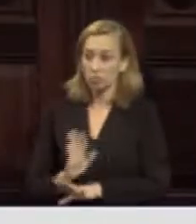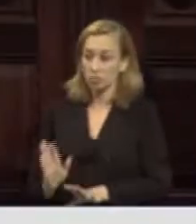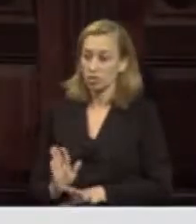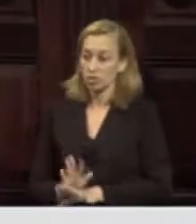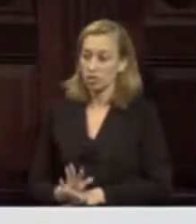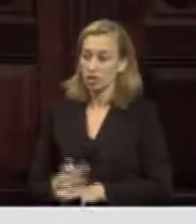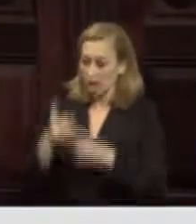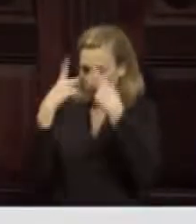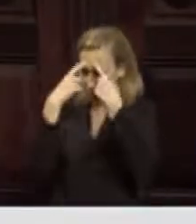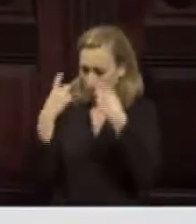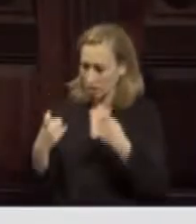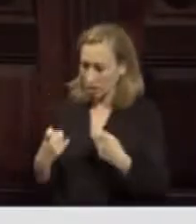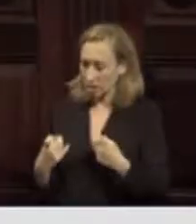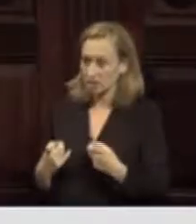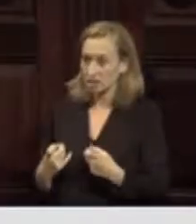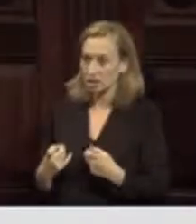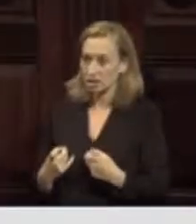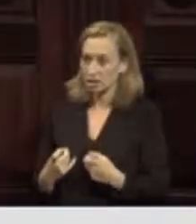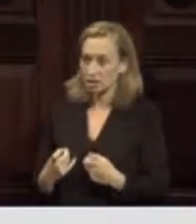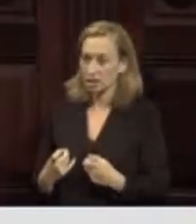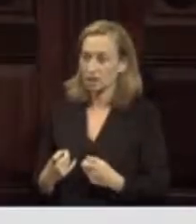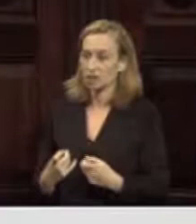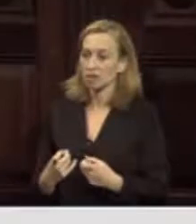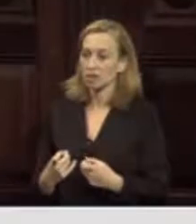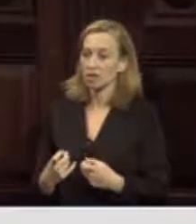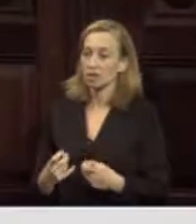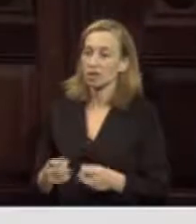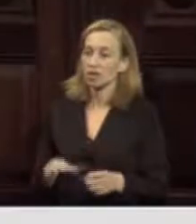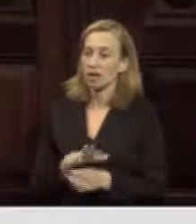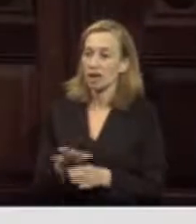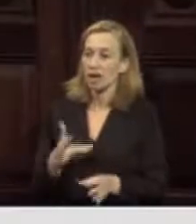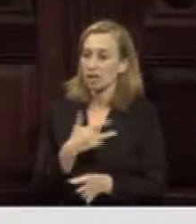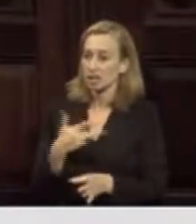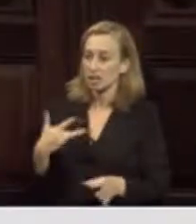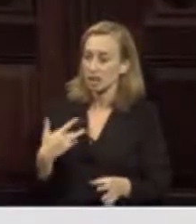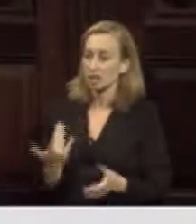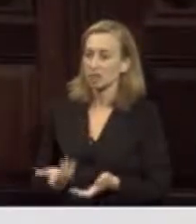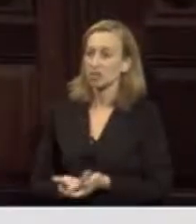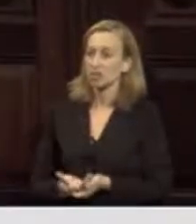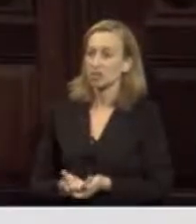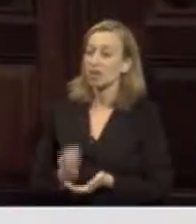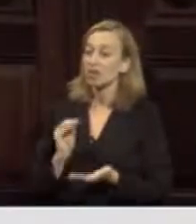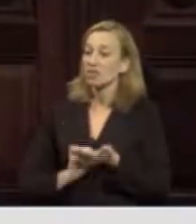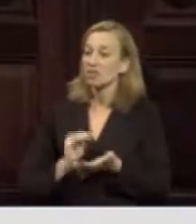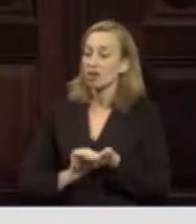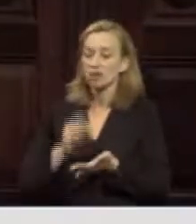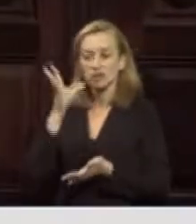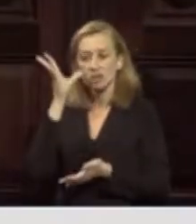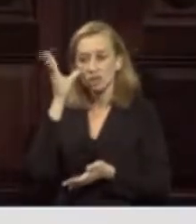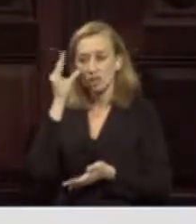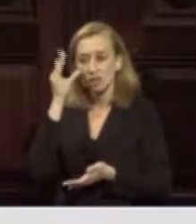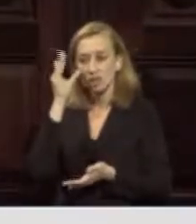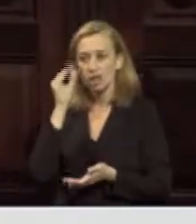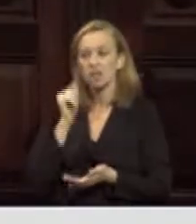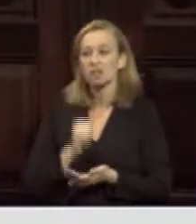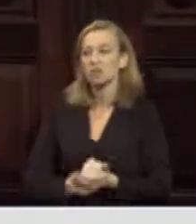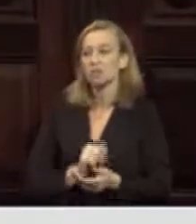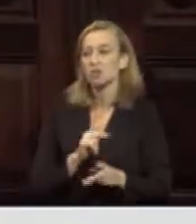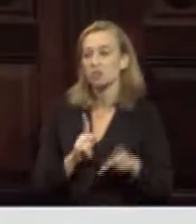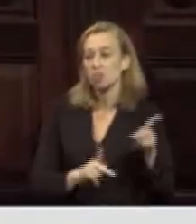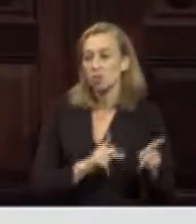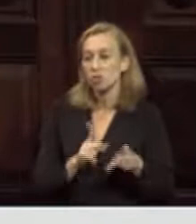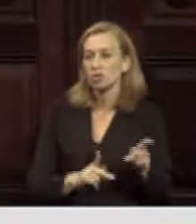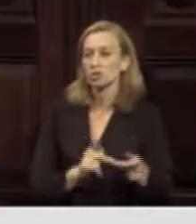a violência, o descaso na saúde, o desinteresse e o descaso educacional que nos envergonha no mundo